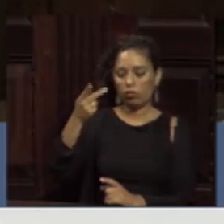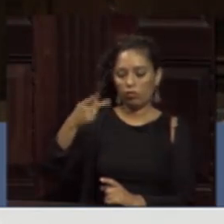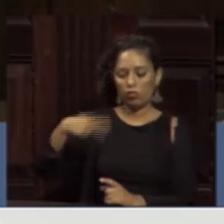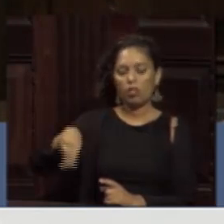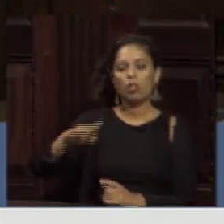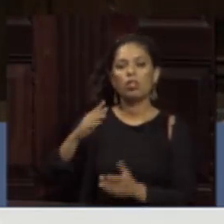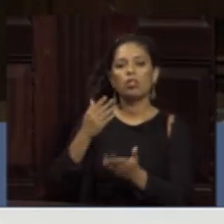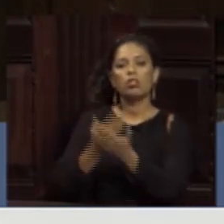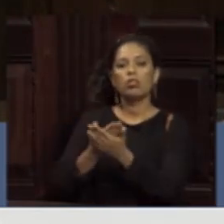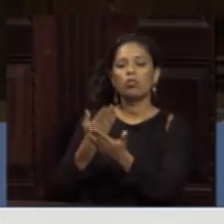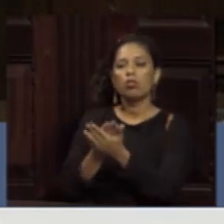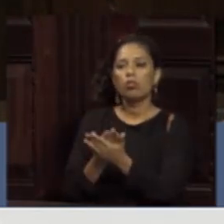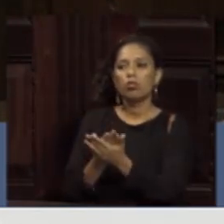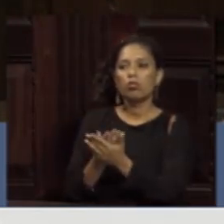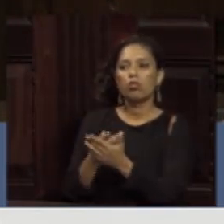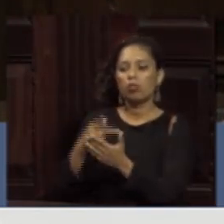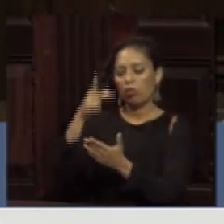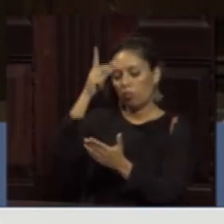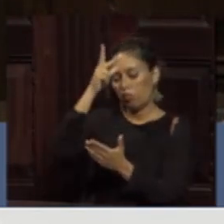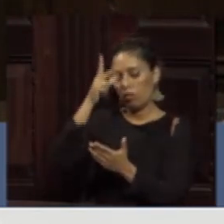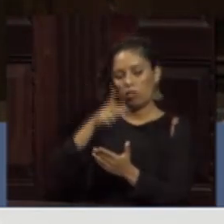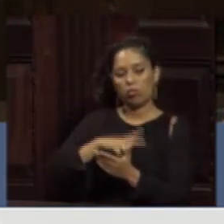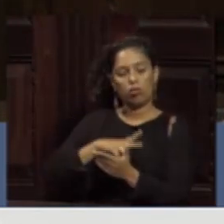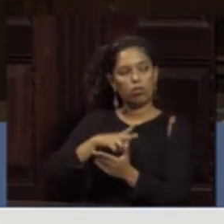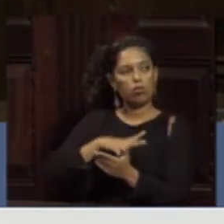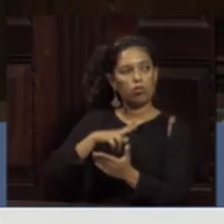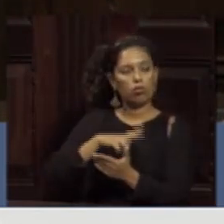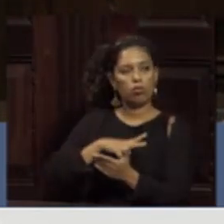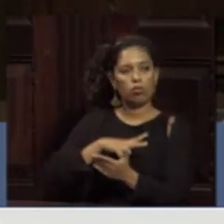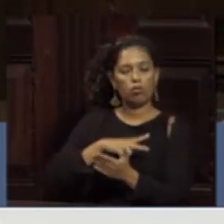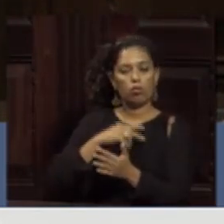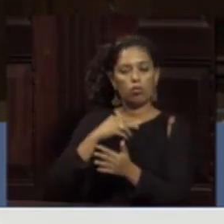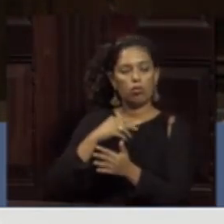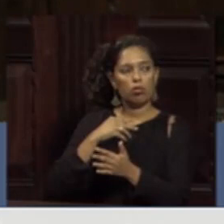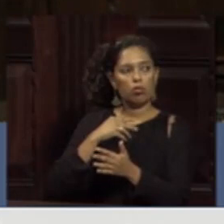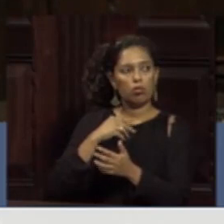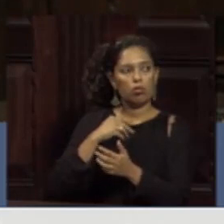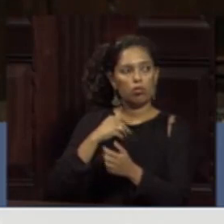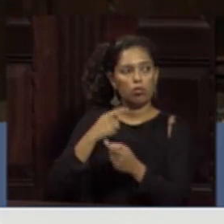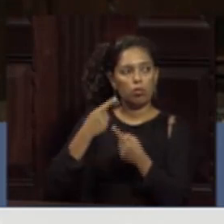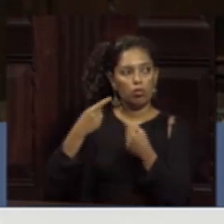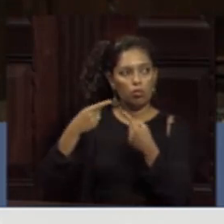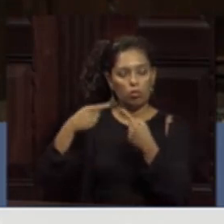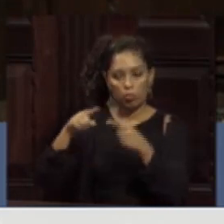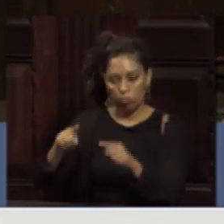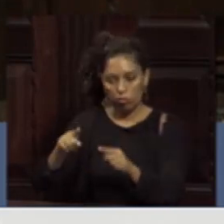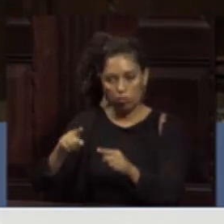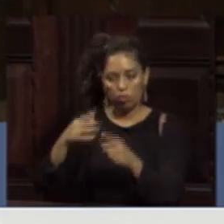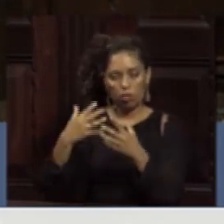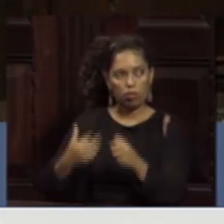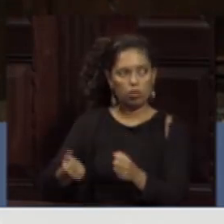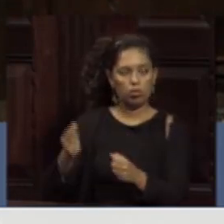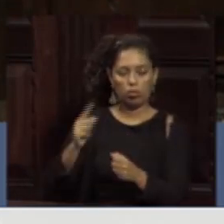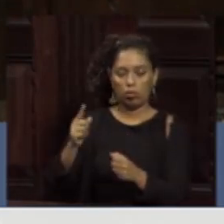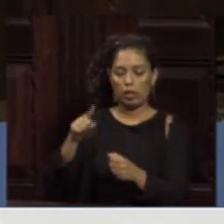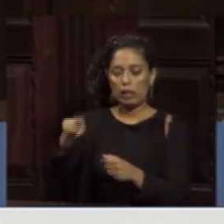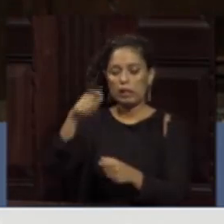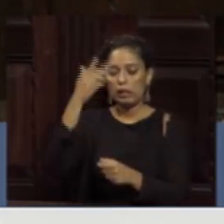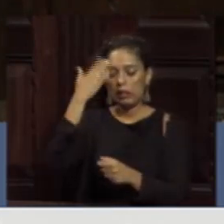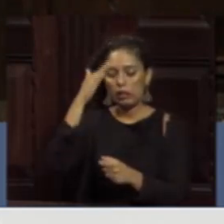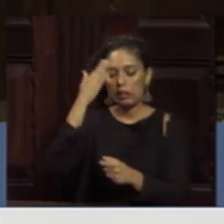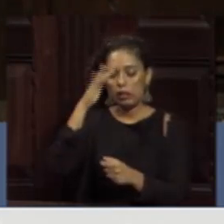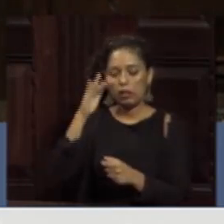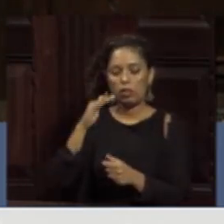os empresários da educação, entendendo que colocar professor infantil e fundamental